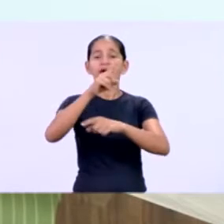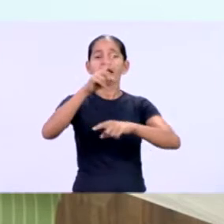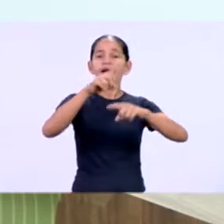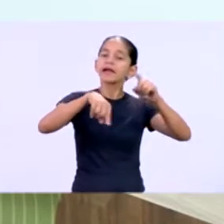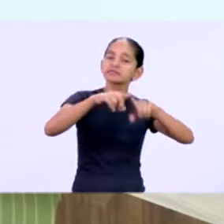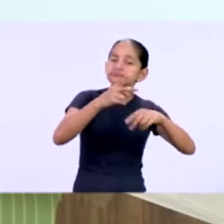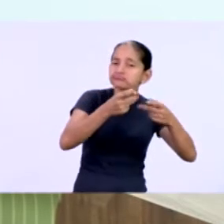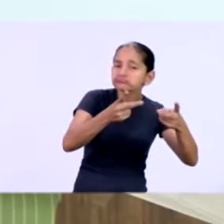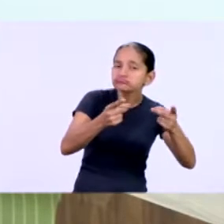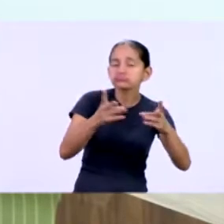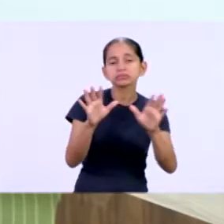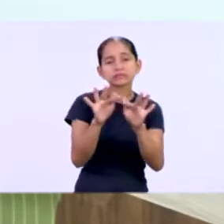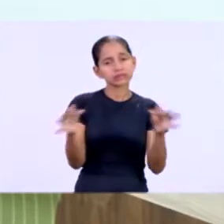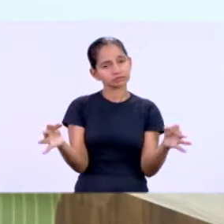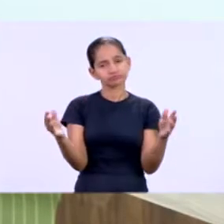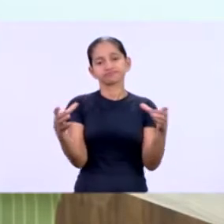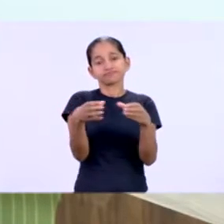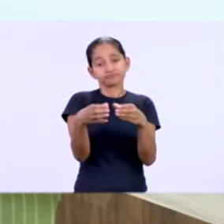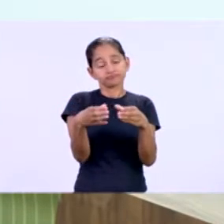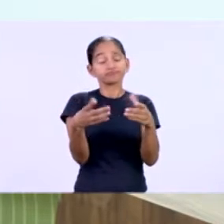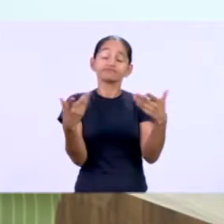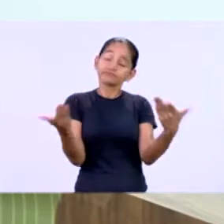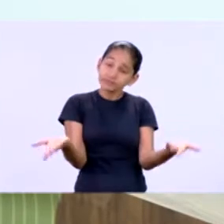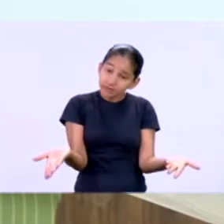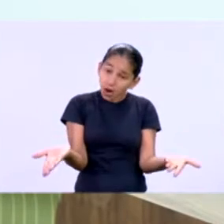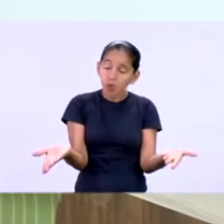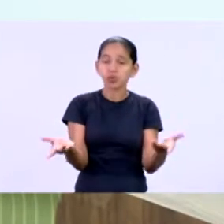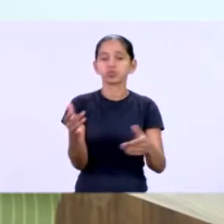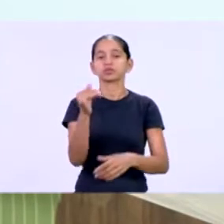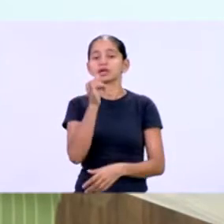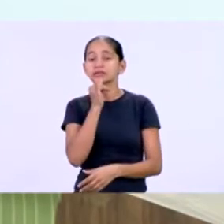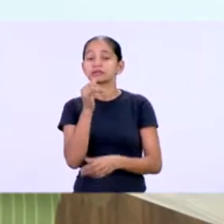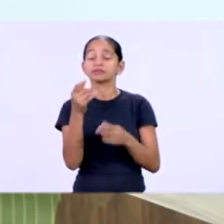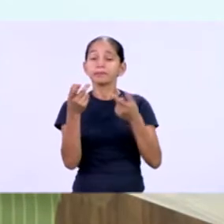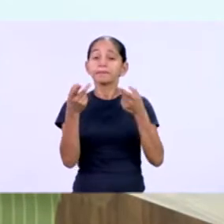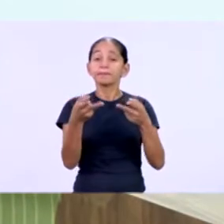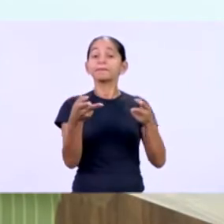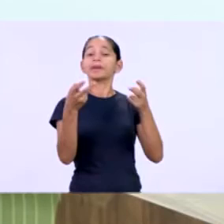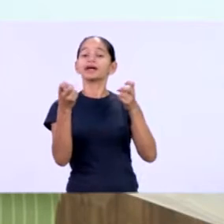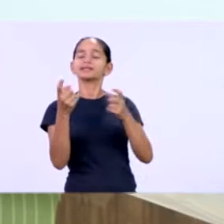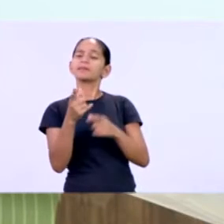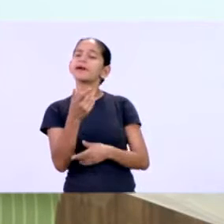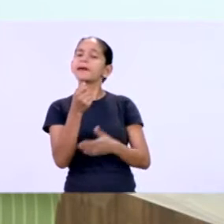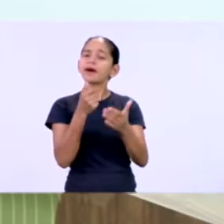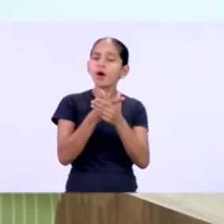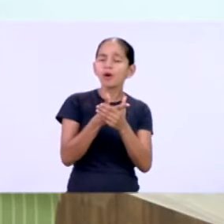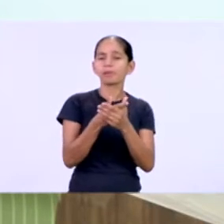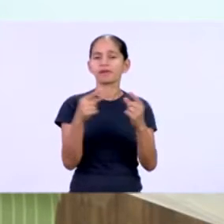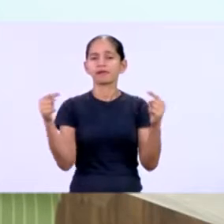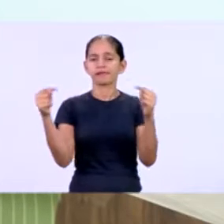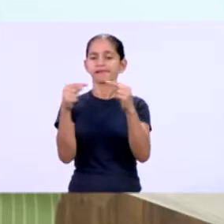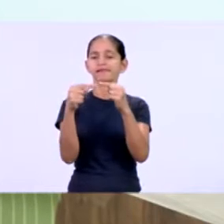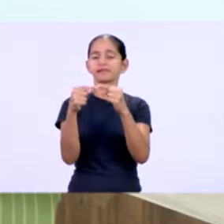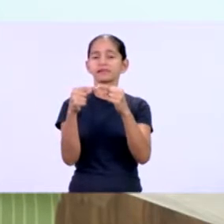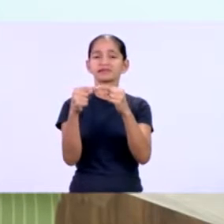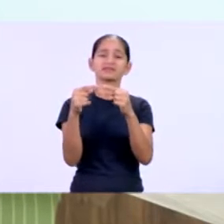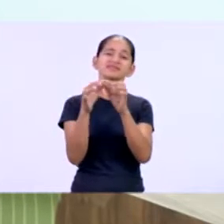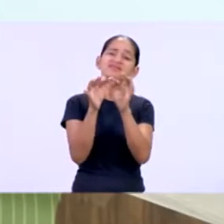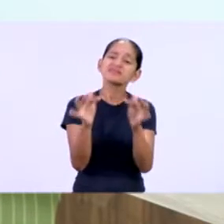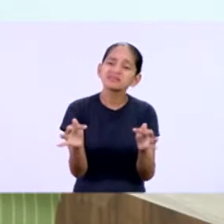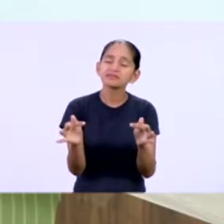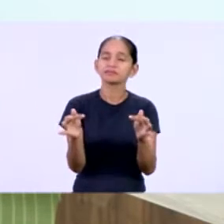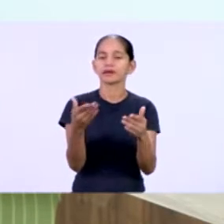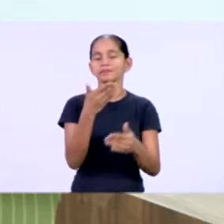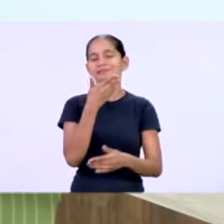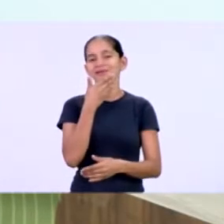cima das vendas de produtos e mercadorias. Dessa forma, o enxergar o que você paga de tributo é muito menor se tributasse simplesmente